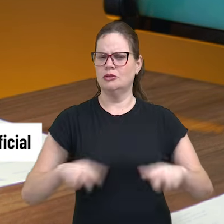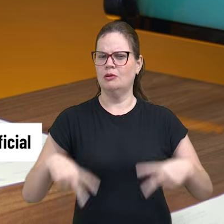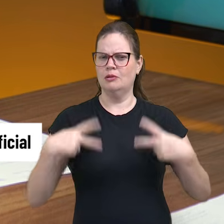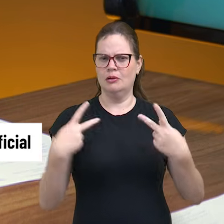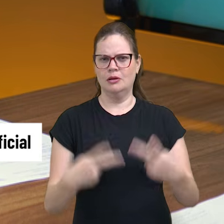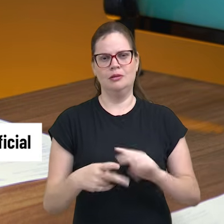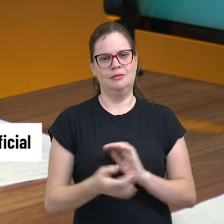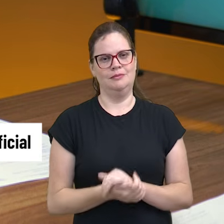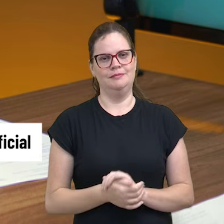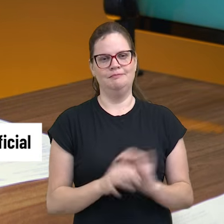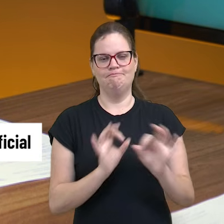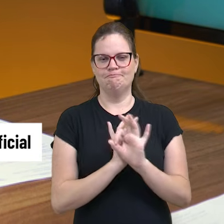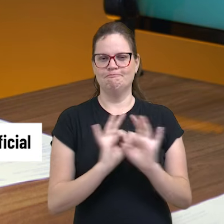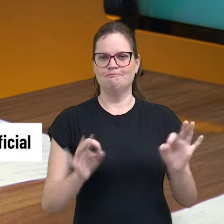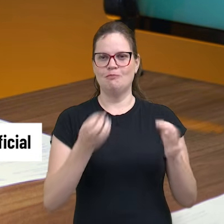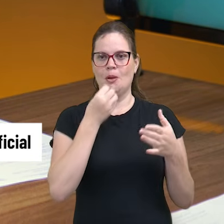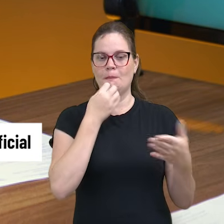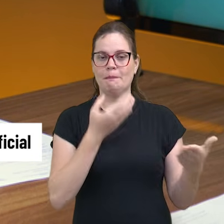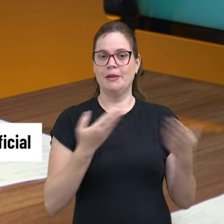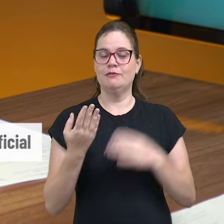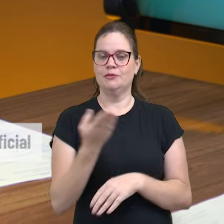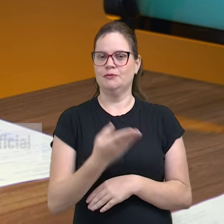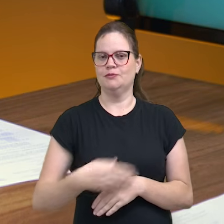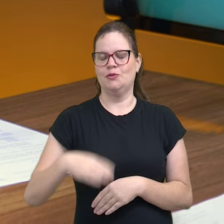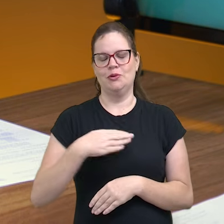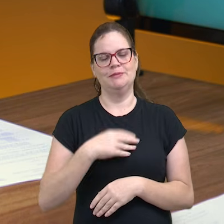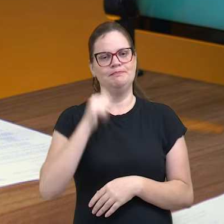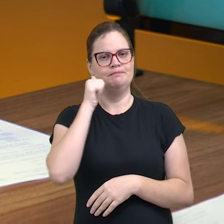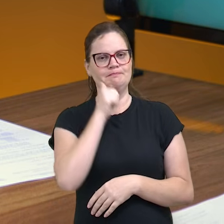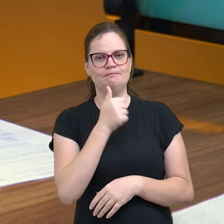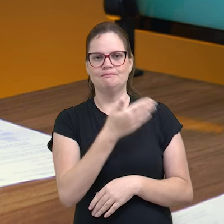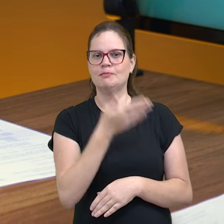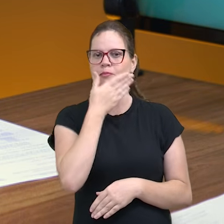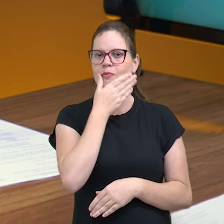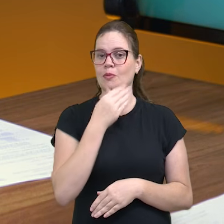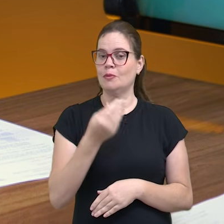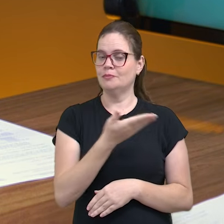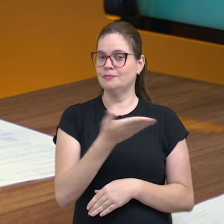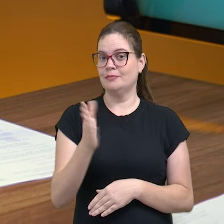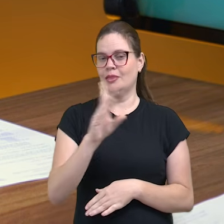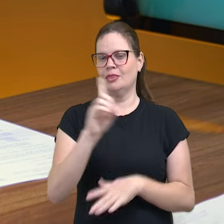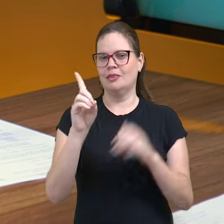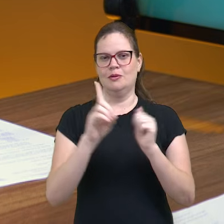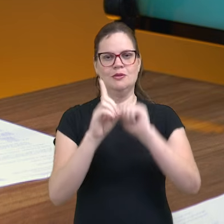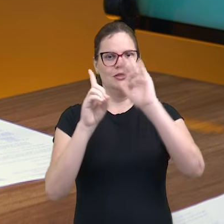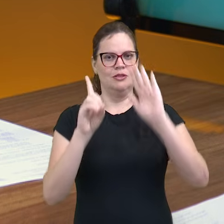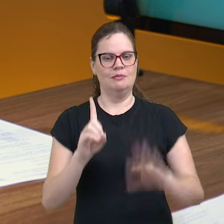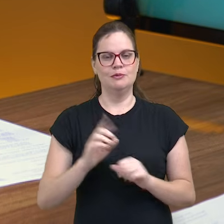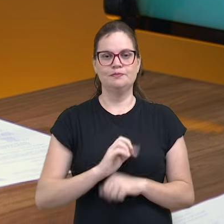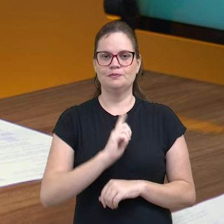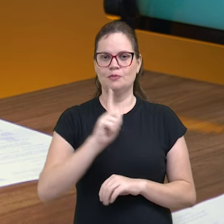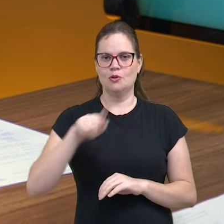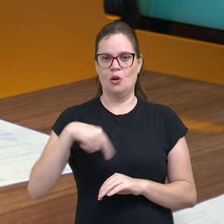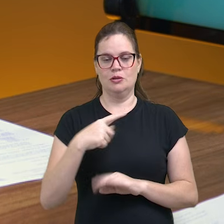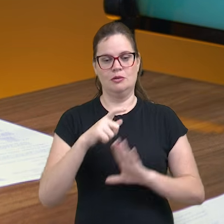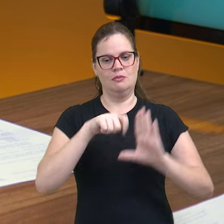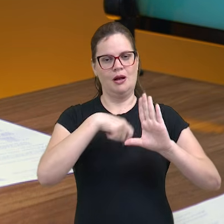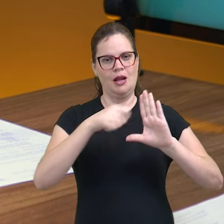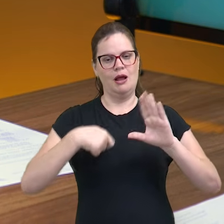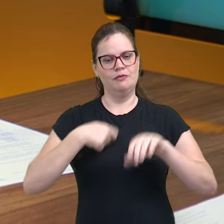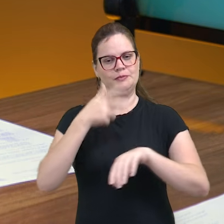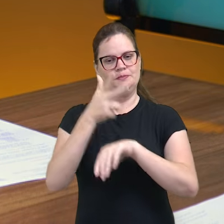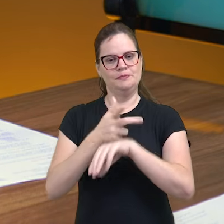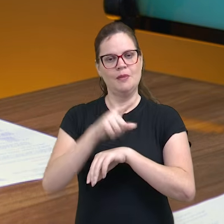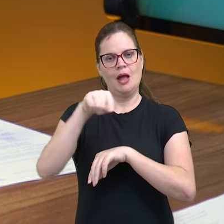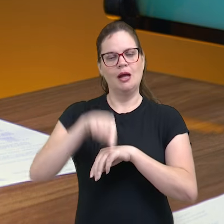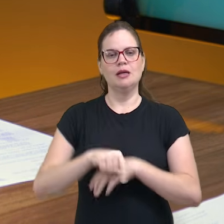comentários, você pode compartilhar com amigos. Você é muito bem-vindo, o senhor, a senhora, que Deus o abençoe. Nós falamos